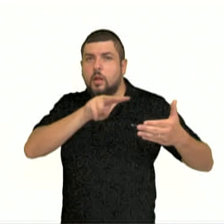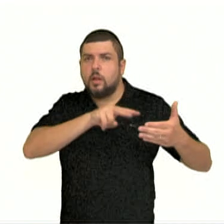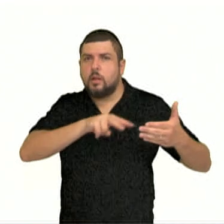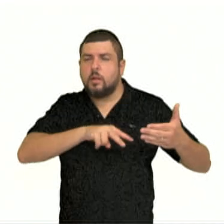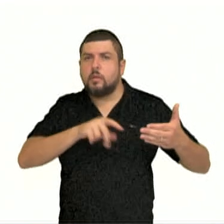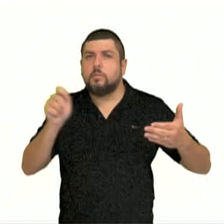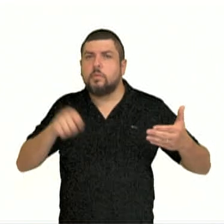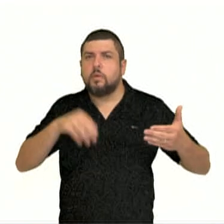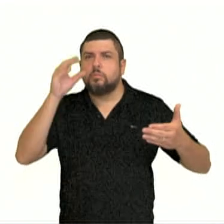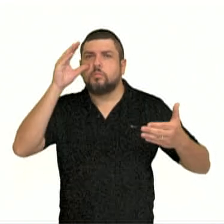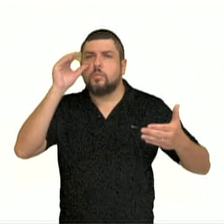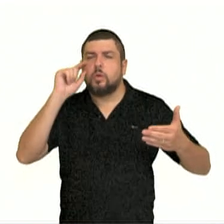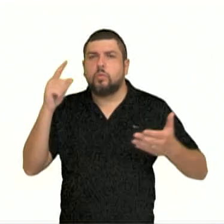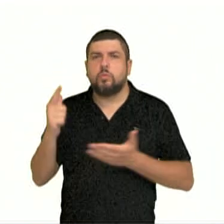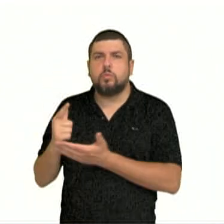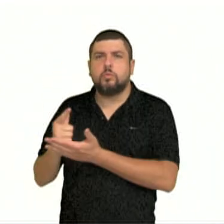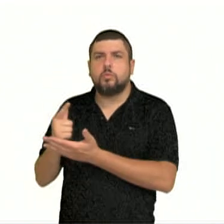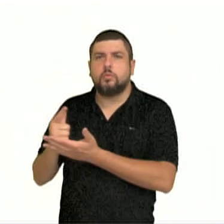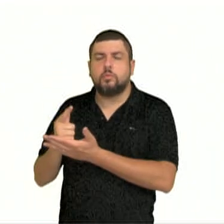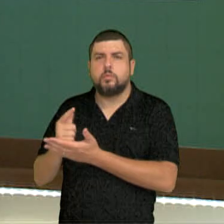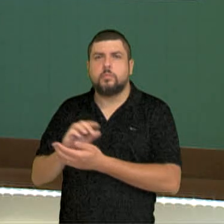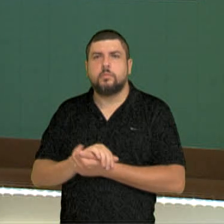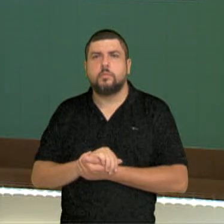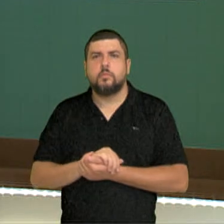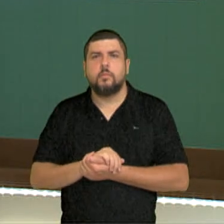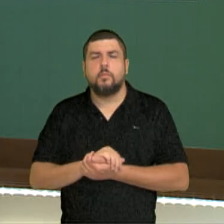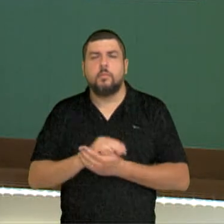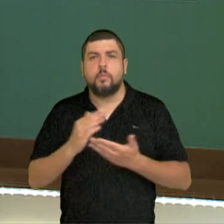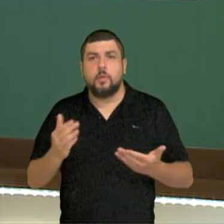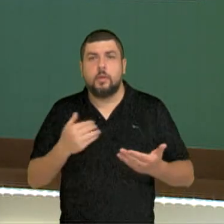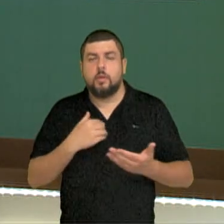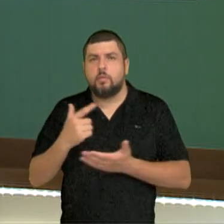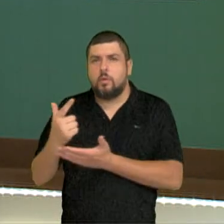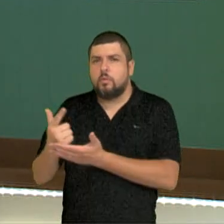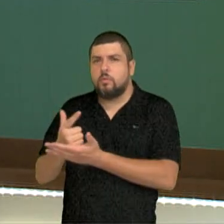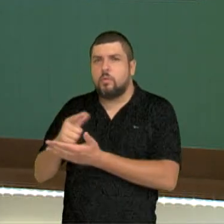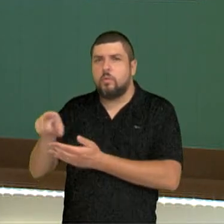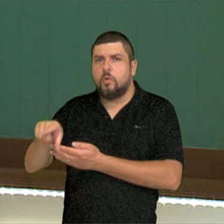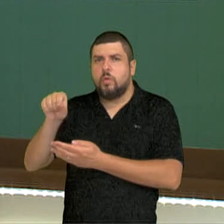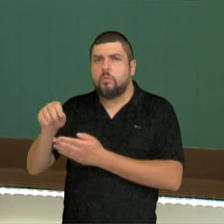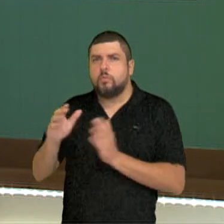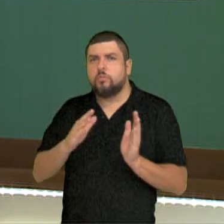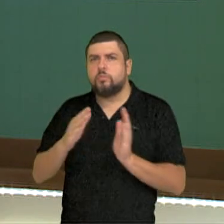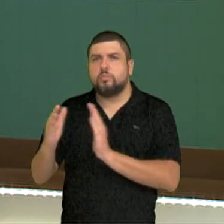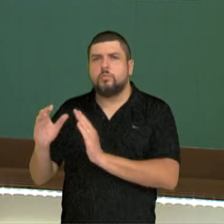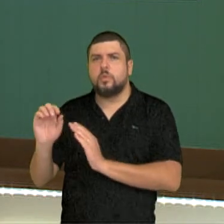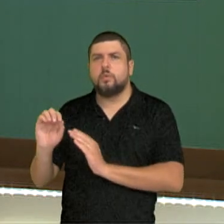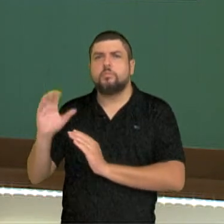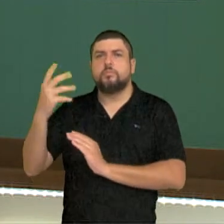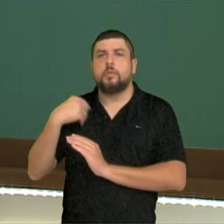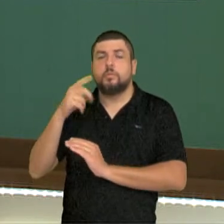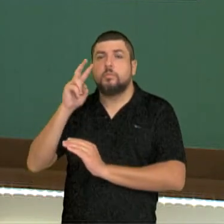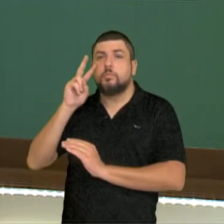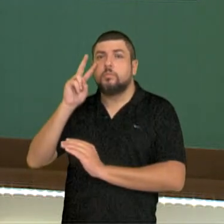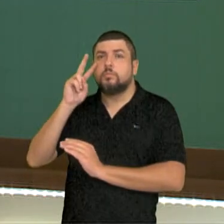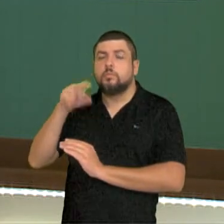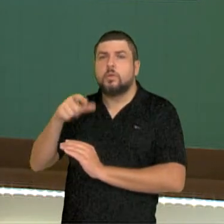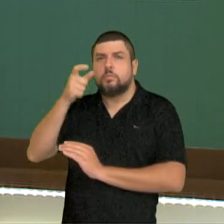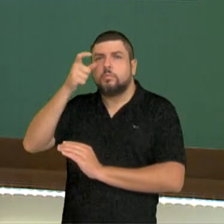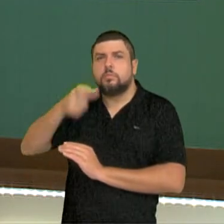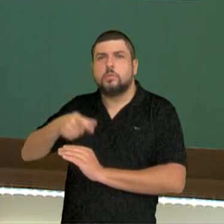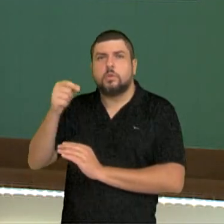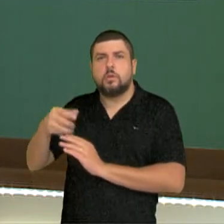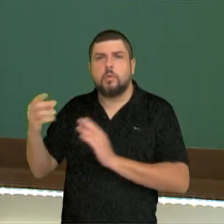argumentação. Você vai puxar alguma coisa que atraia o leitor nesse momento. É bem interessante fazer isso